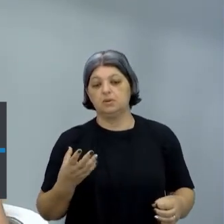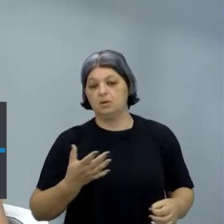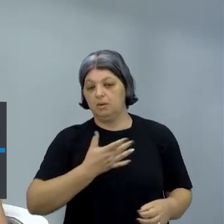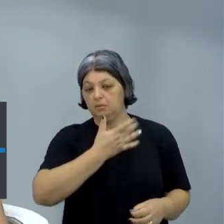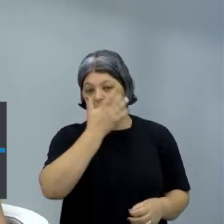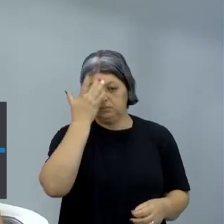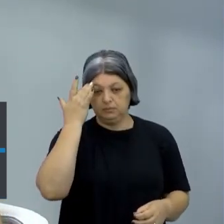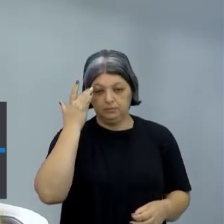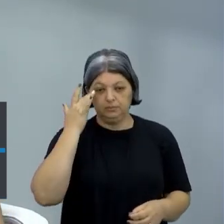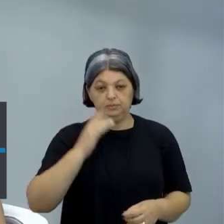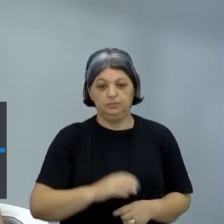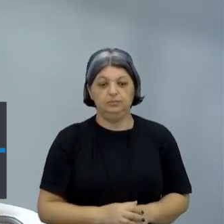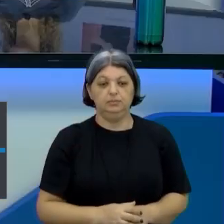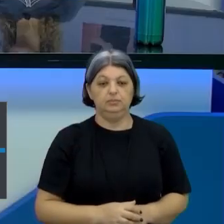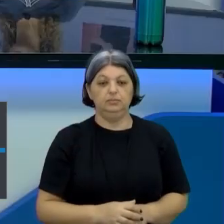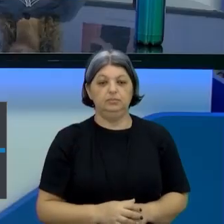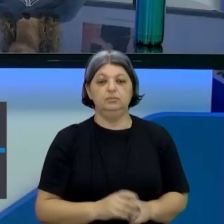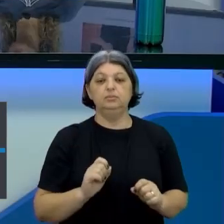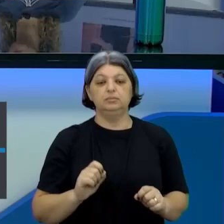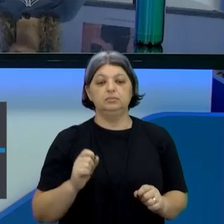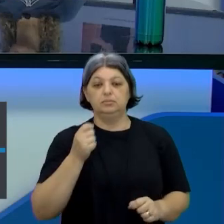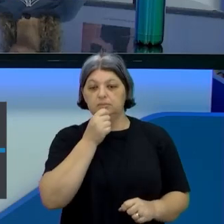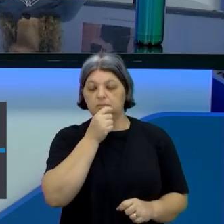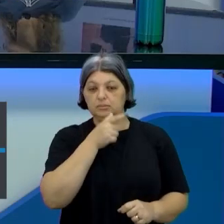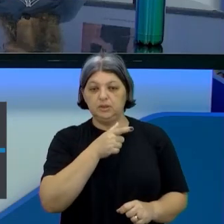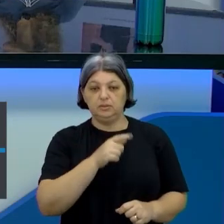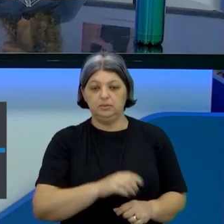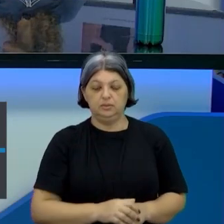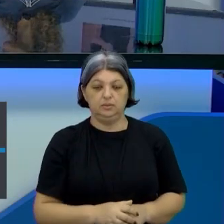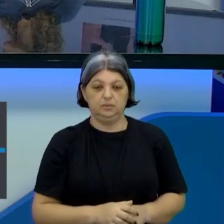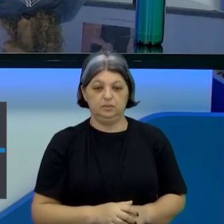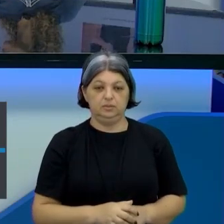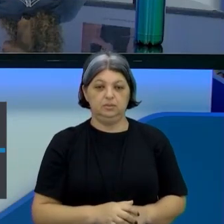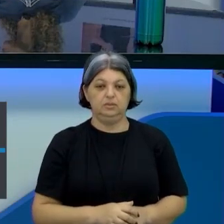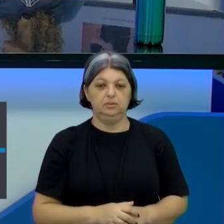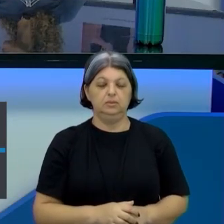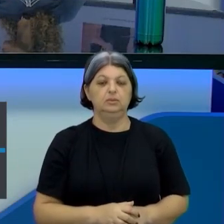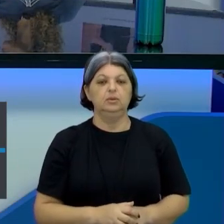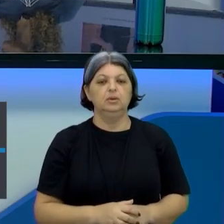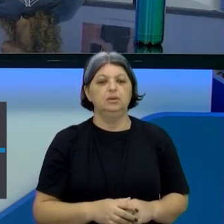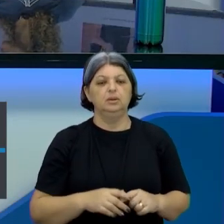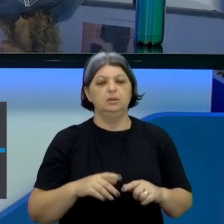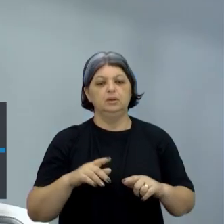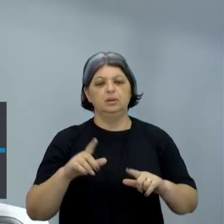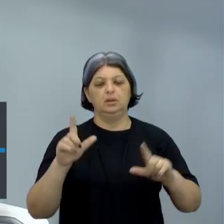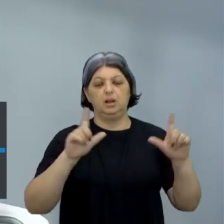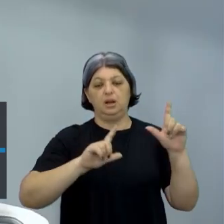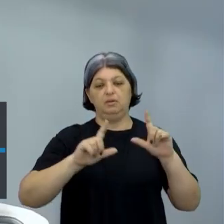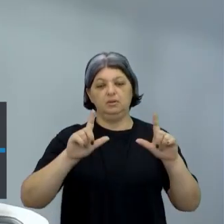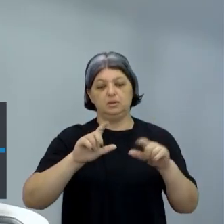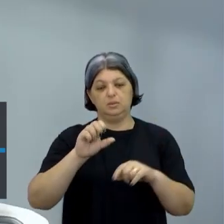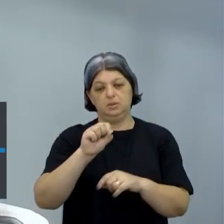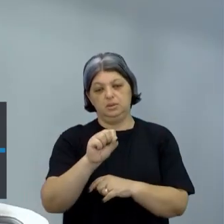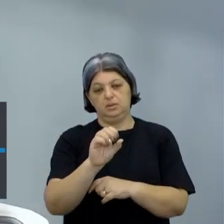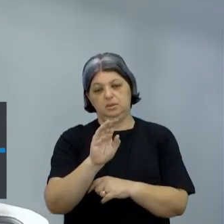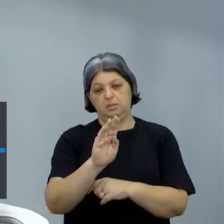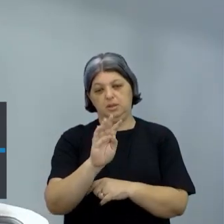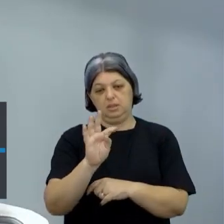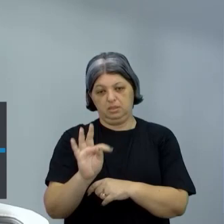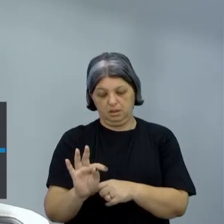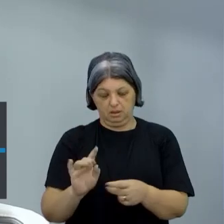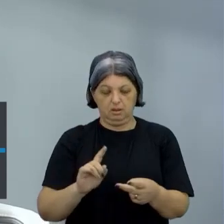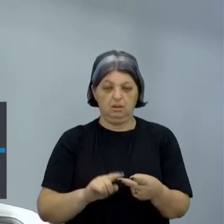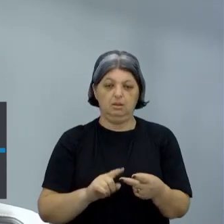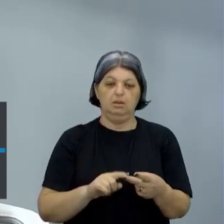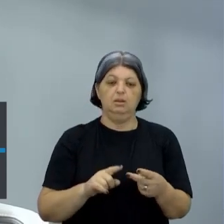Você não tem muitos programas de humor. O que tem de humor na TV hoje? É verdade. A Praça é Nossa. Aí tem um programa na Band, um na